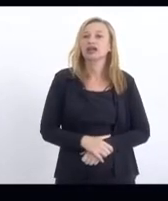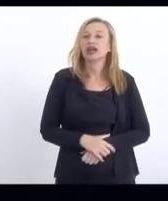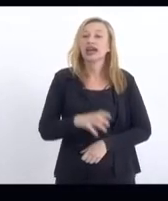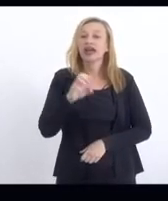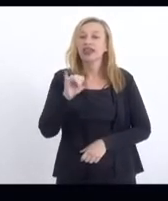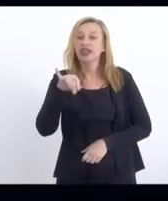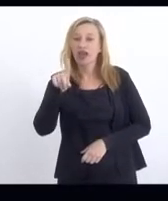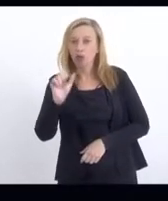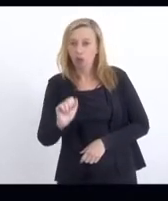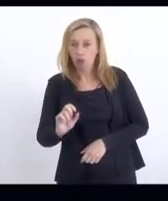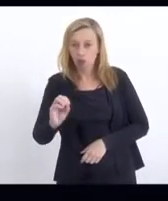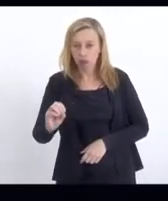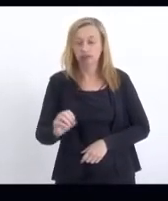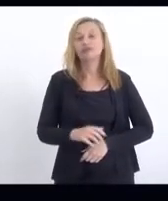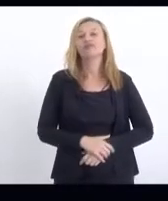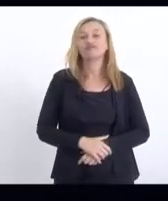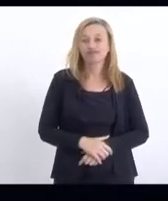Enel.